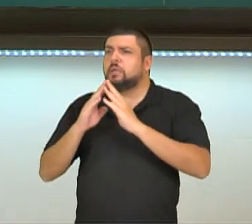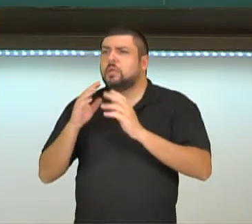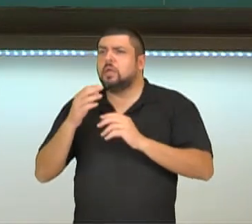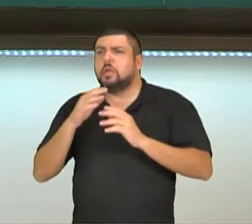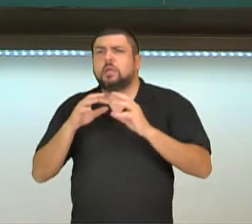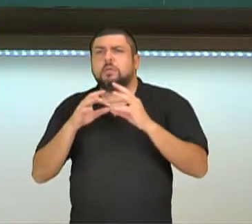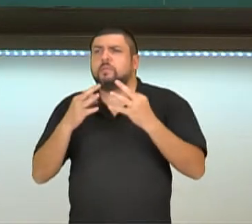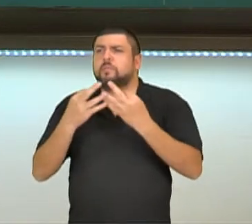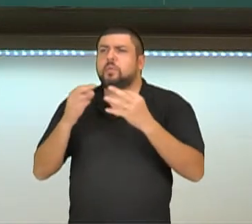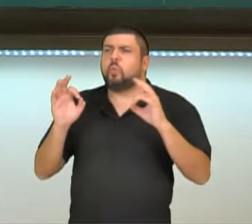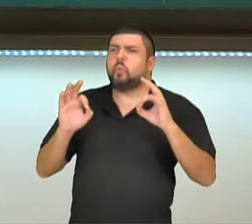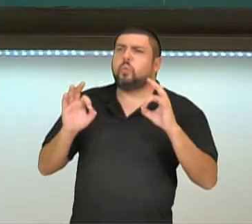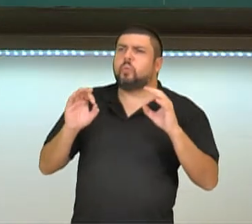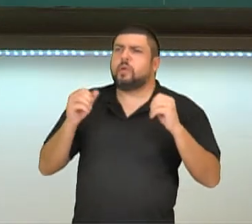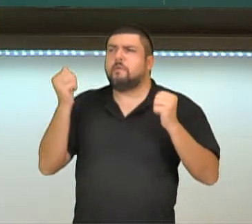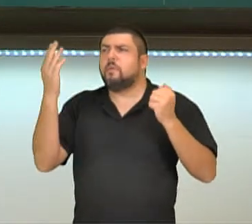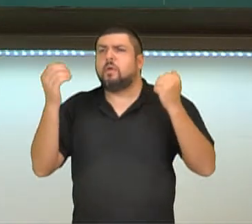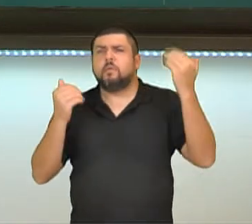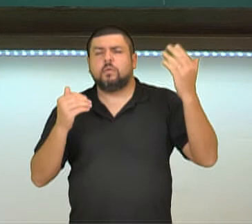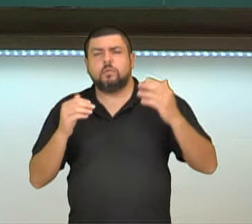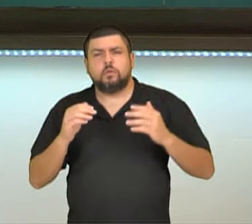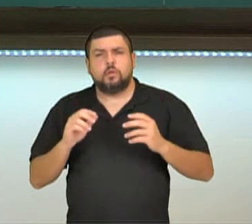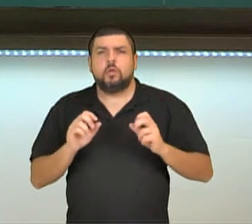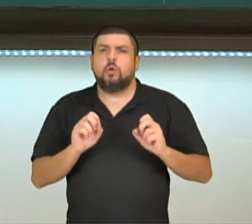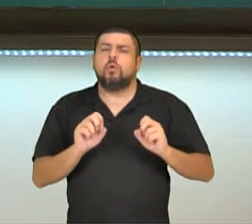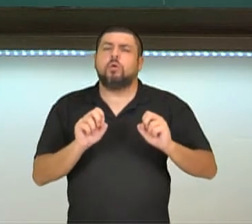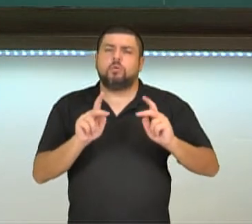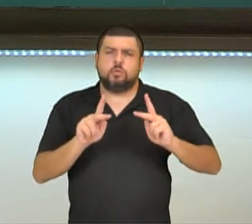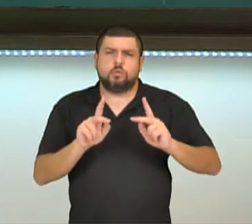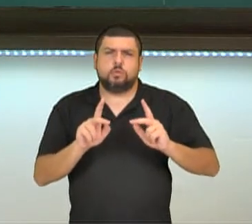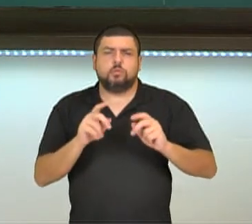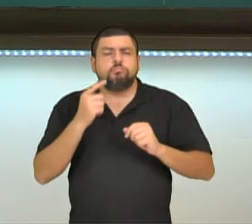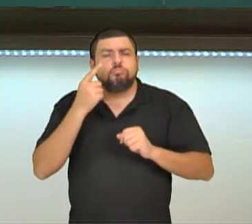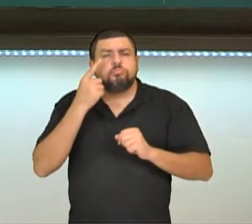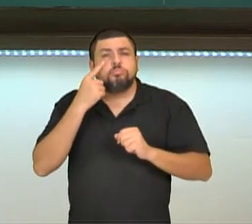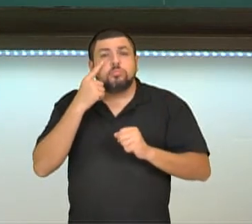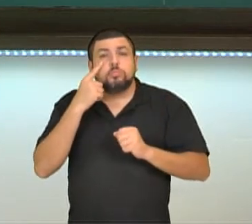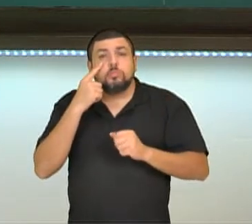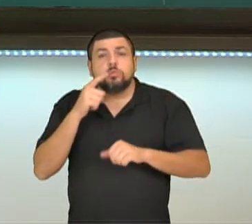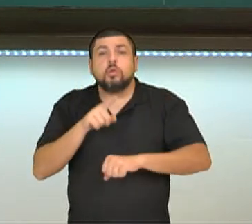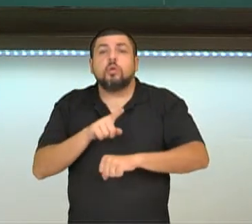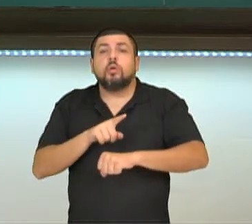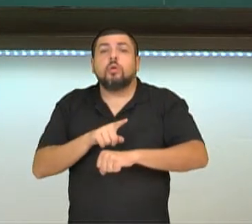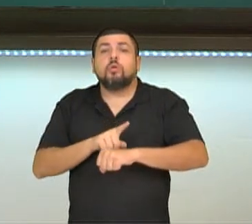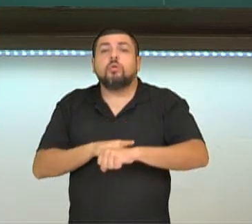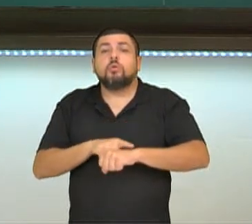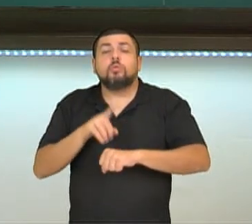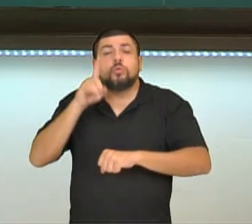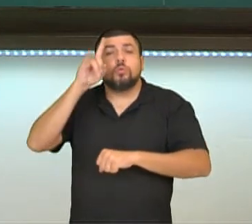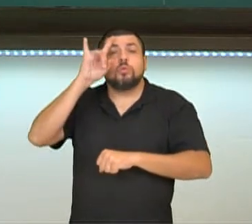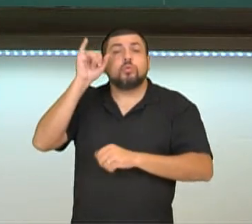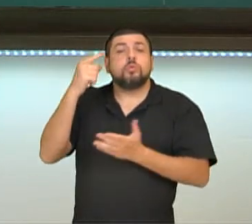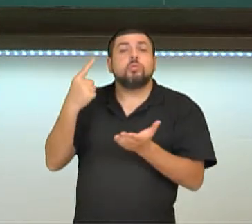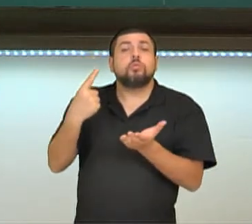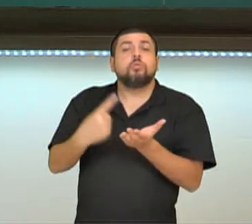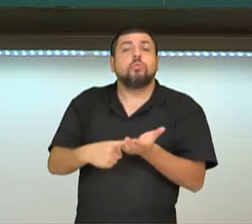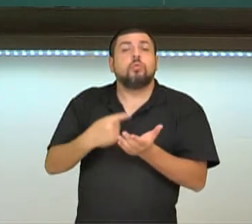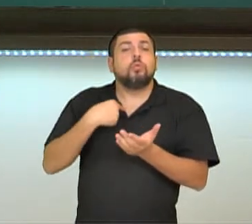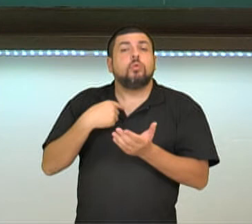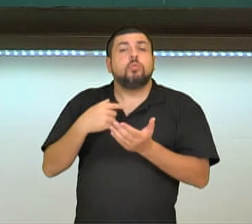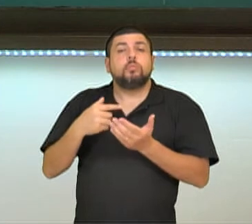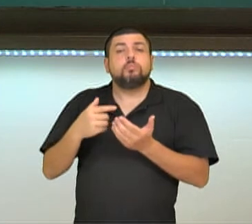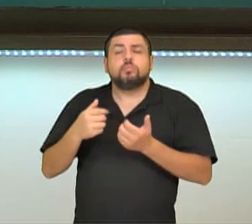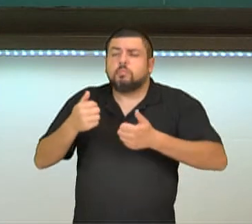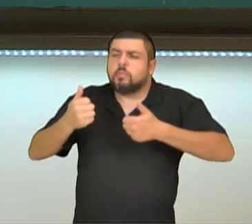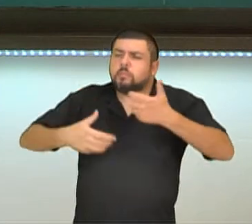avó, estão fora. Tudo bem. Dentro do possível, que é importante sentar, não olhar para a TV, não olhar para o celular, contar como foi